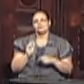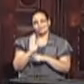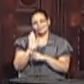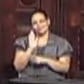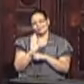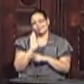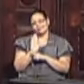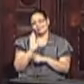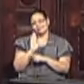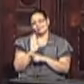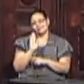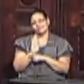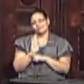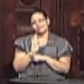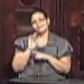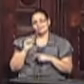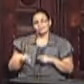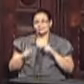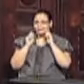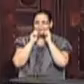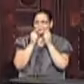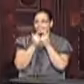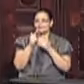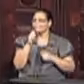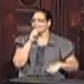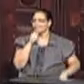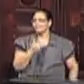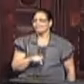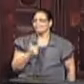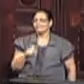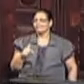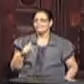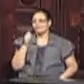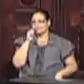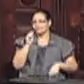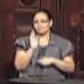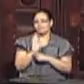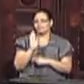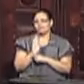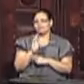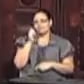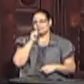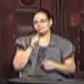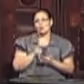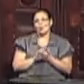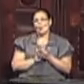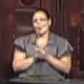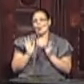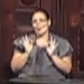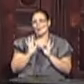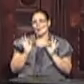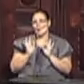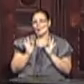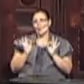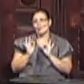proteção. Mas essa casa não tem moral para defender mulher nenhuma.